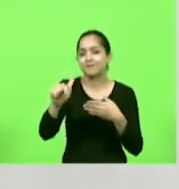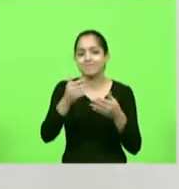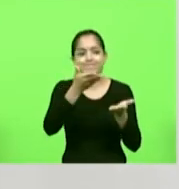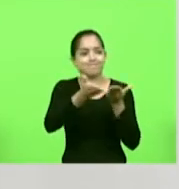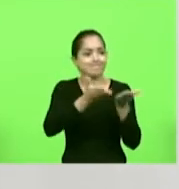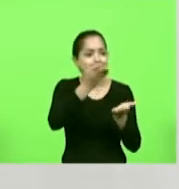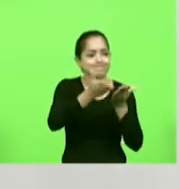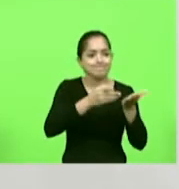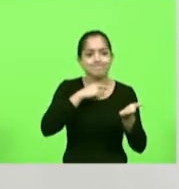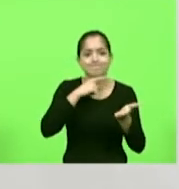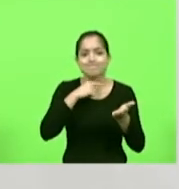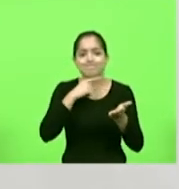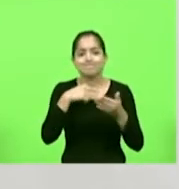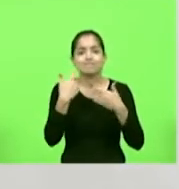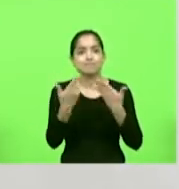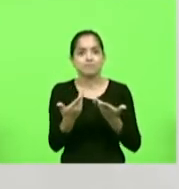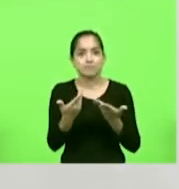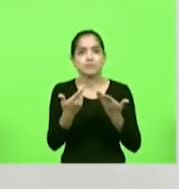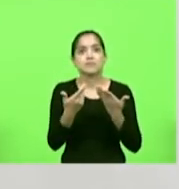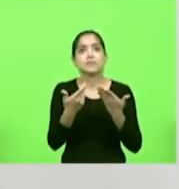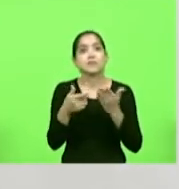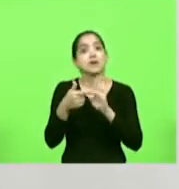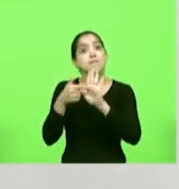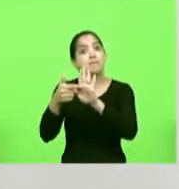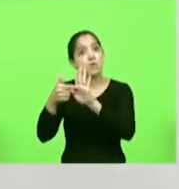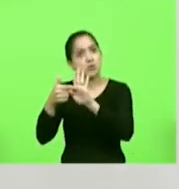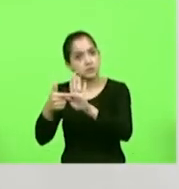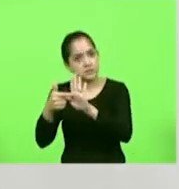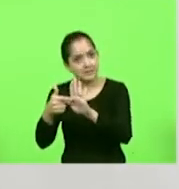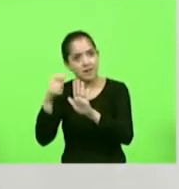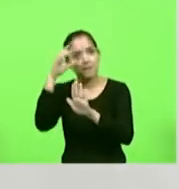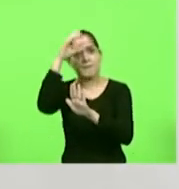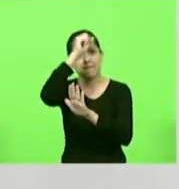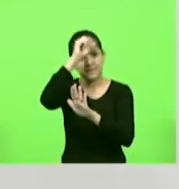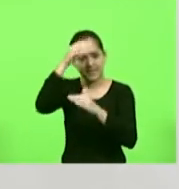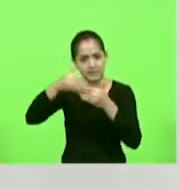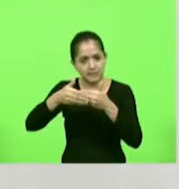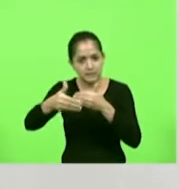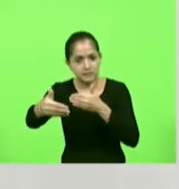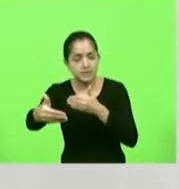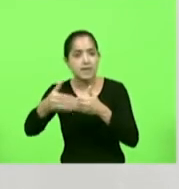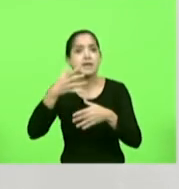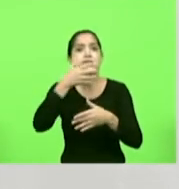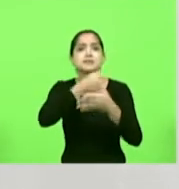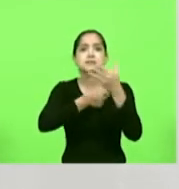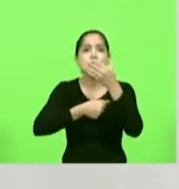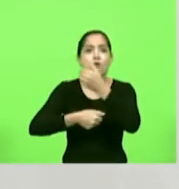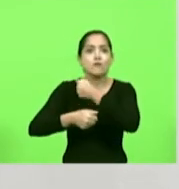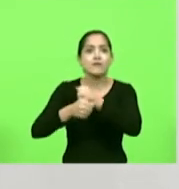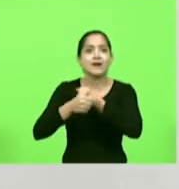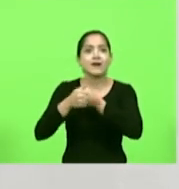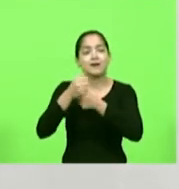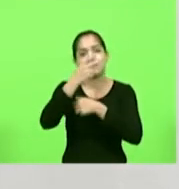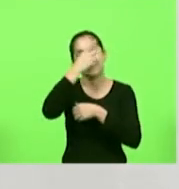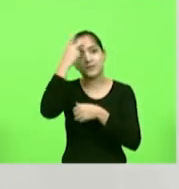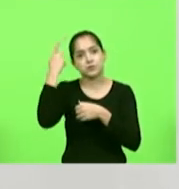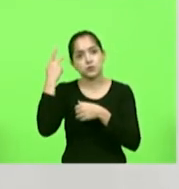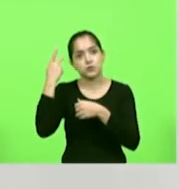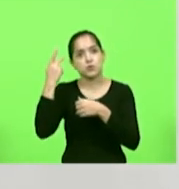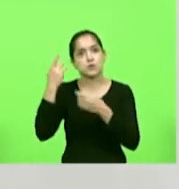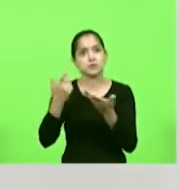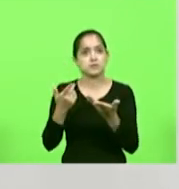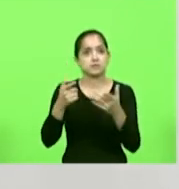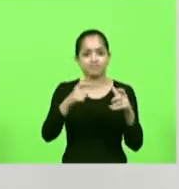tratar, que possamos levar como lição de vida e tentar salvar outras pessoas em